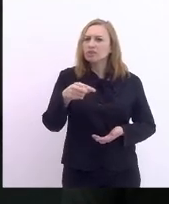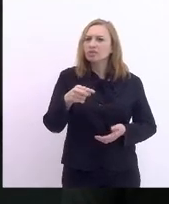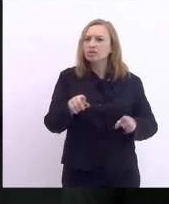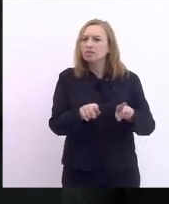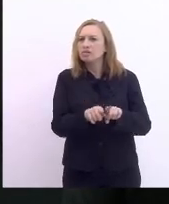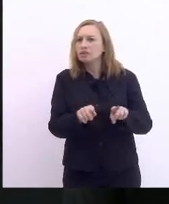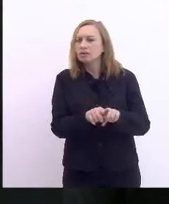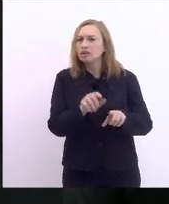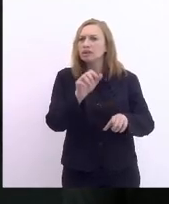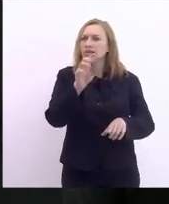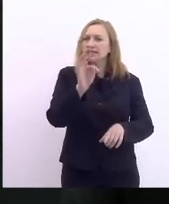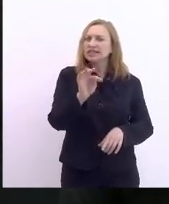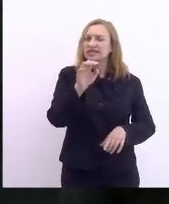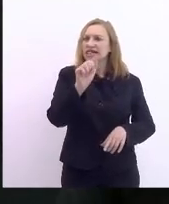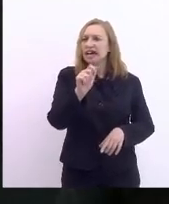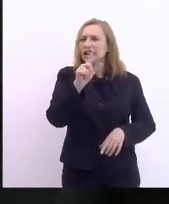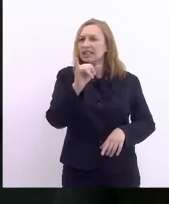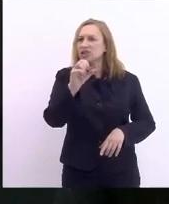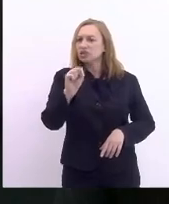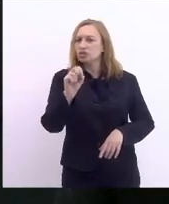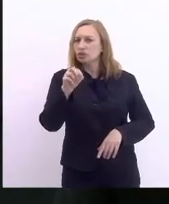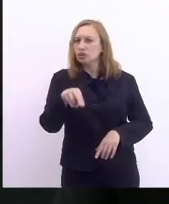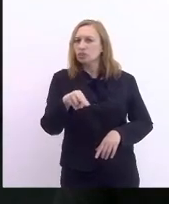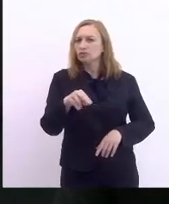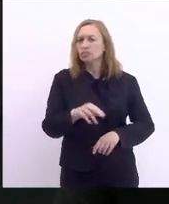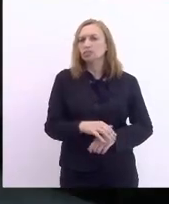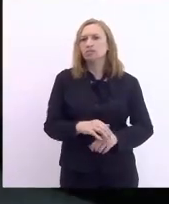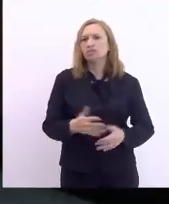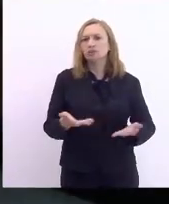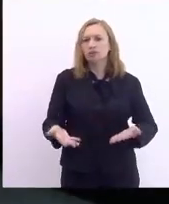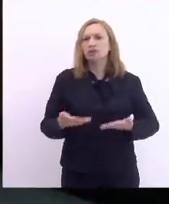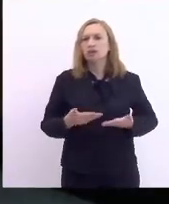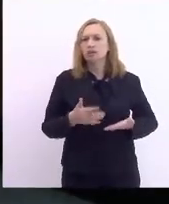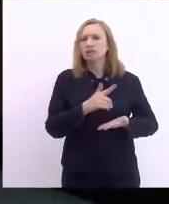Assis da Silva para receber os termos de posse e